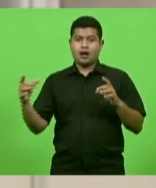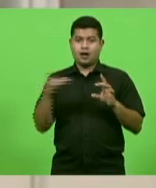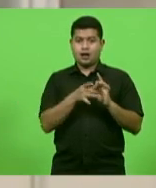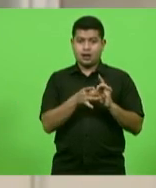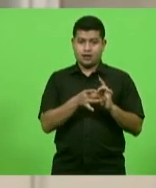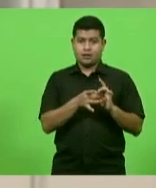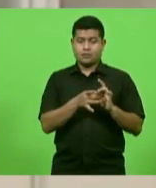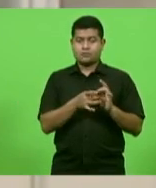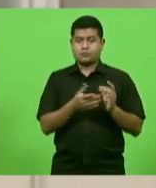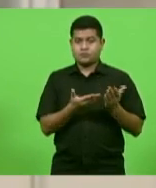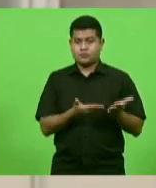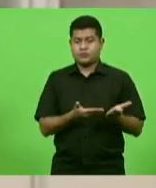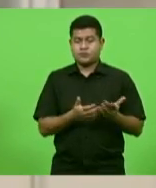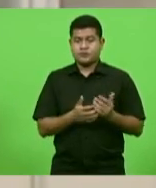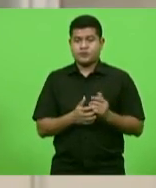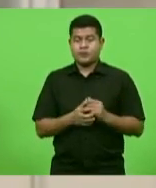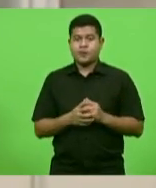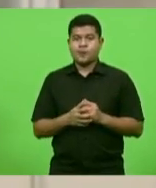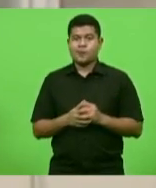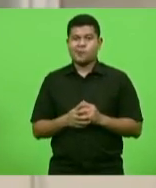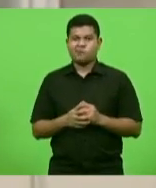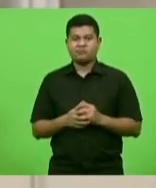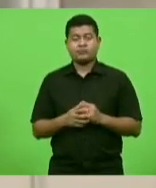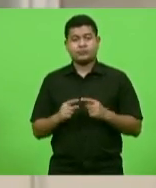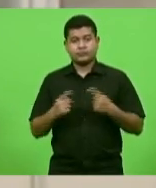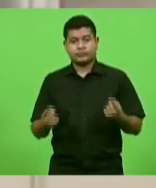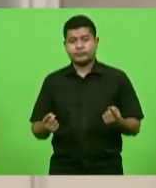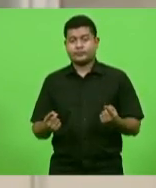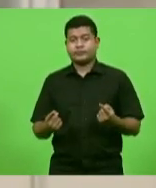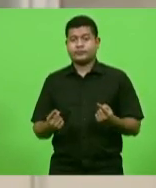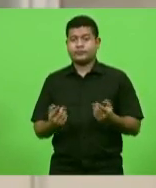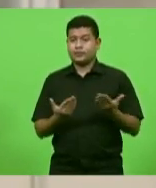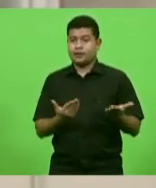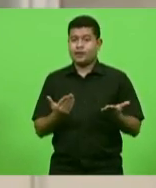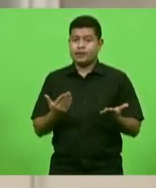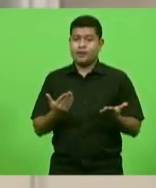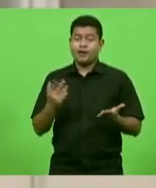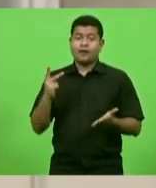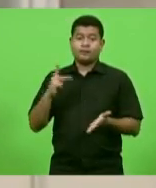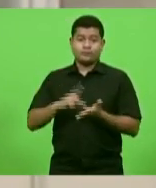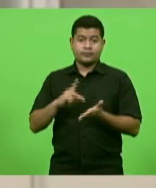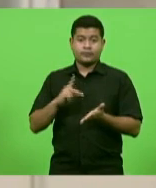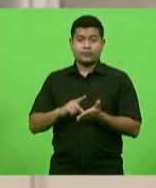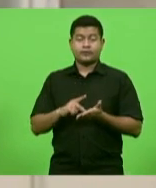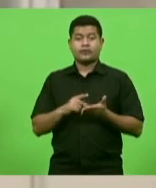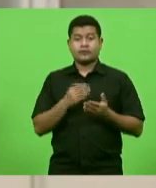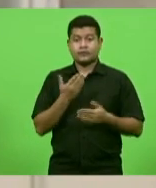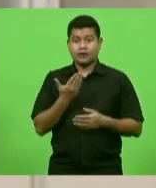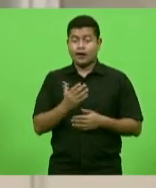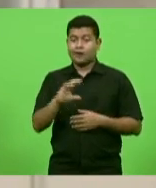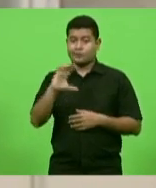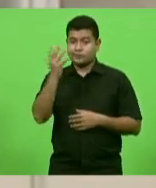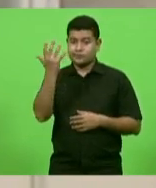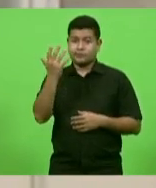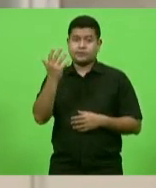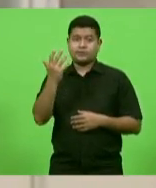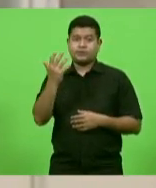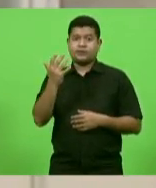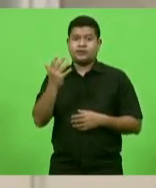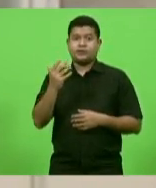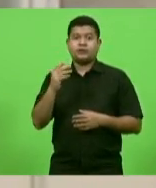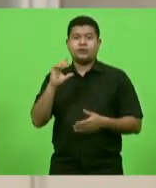e essa reiteração ou seja ao fato Ele aconteceu